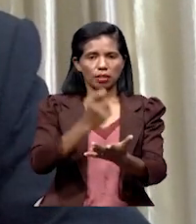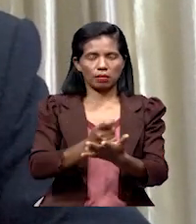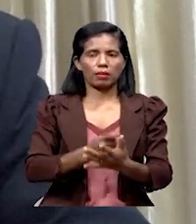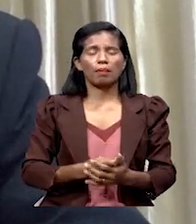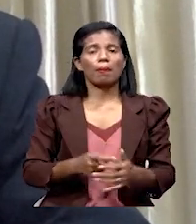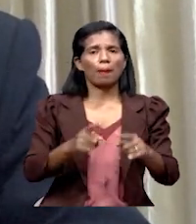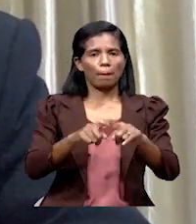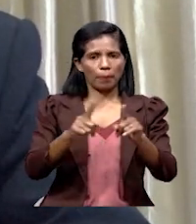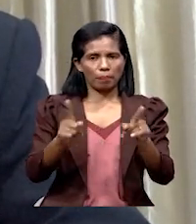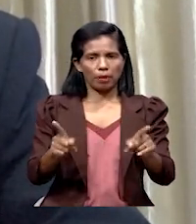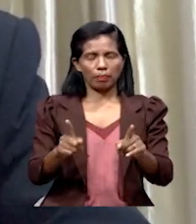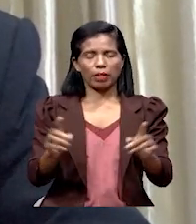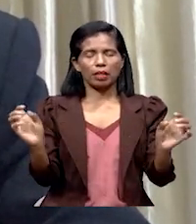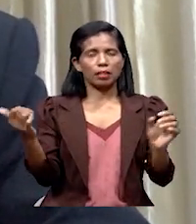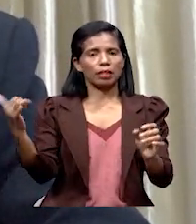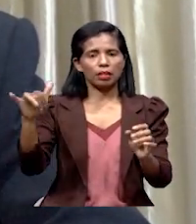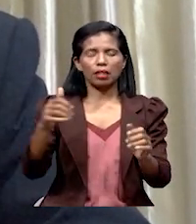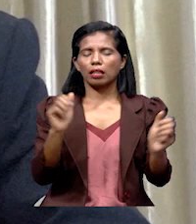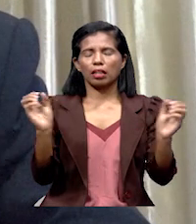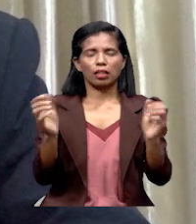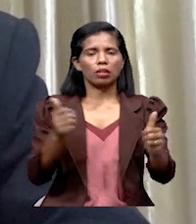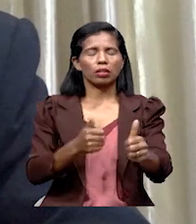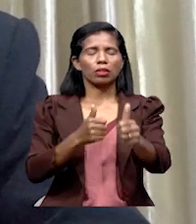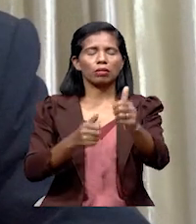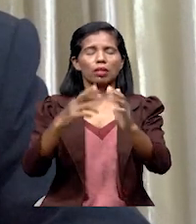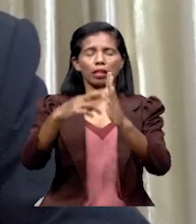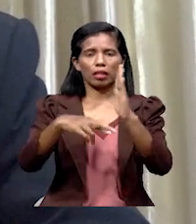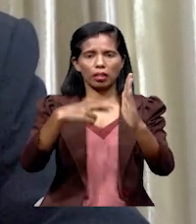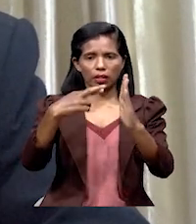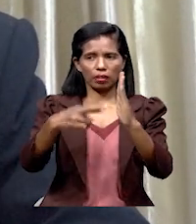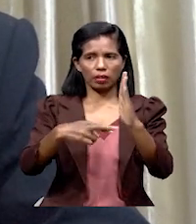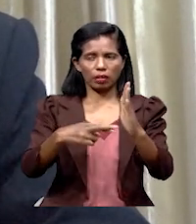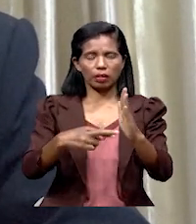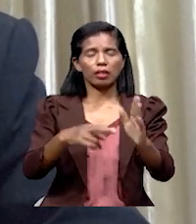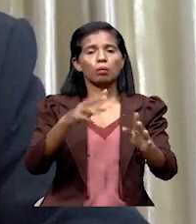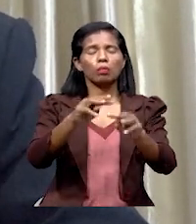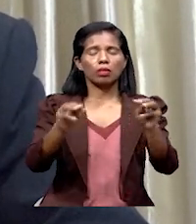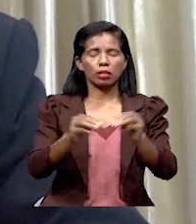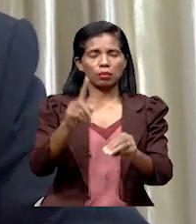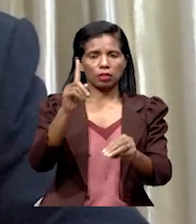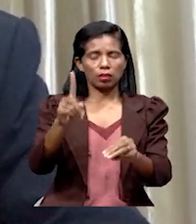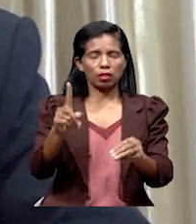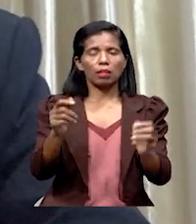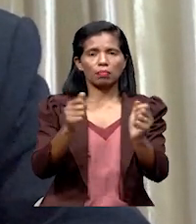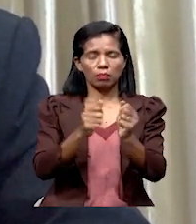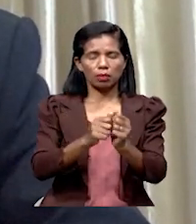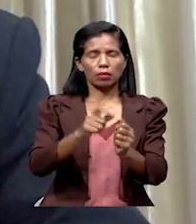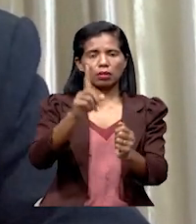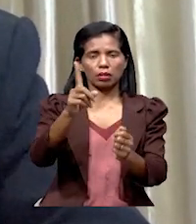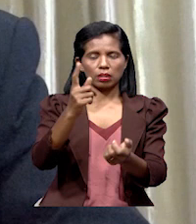mas vê nela prensa critéria né que ele até cada cara município no mínimo tem ser 100 proponentes